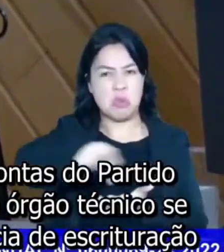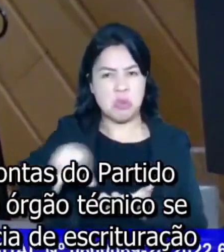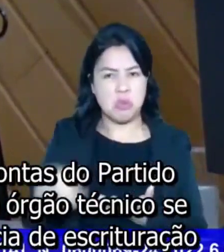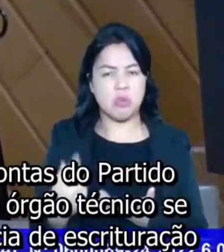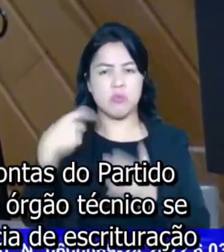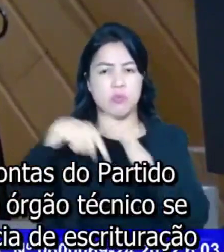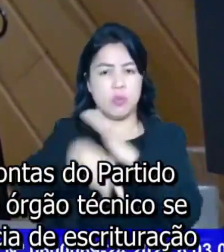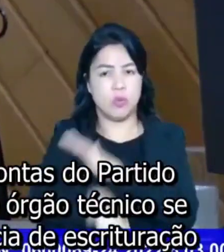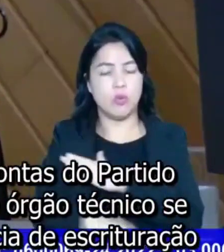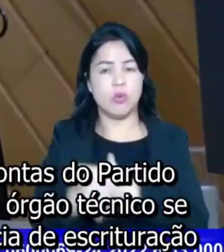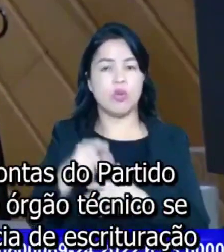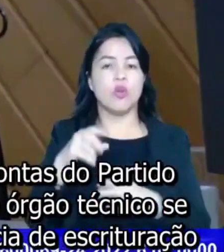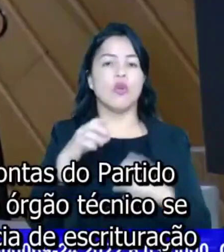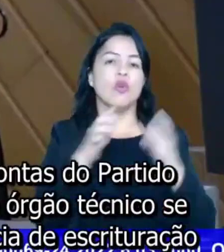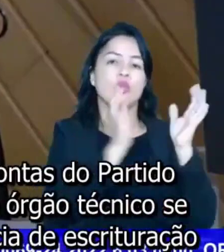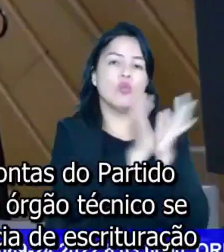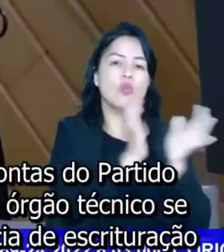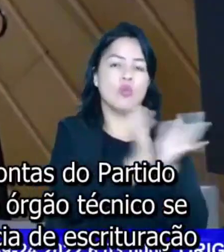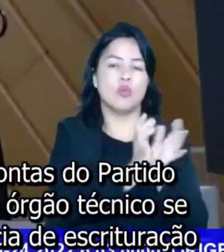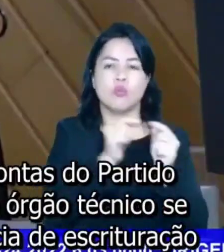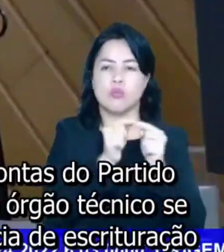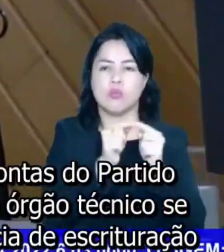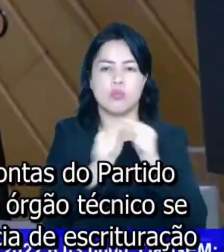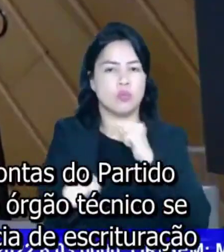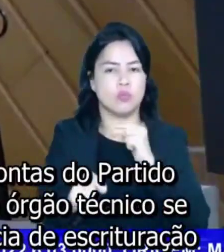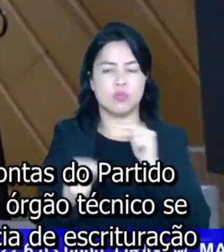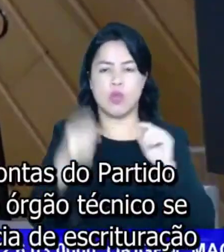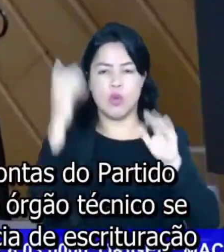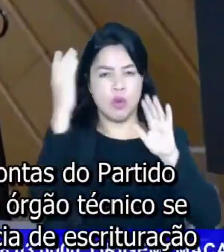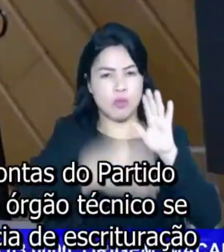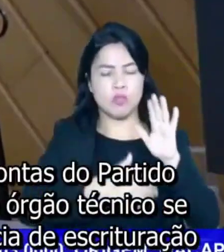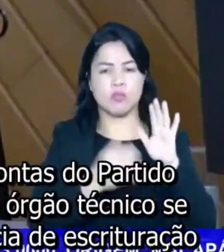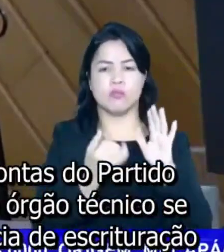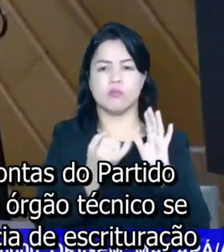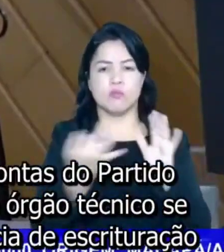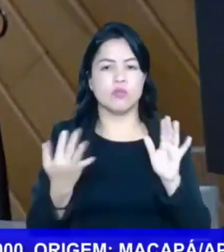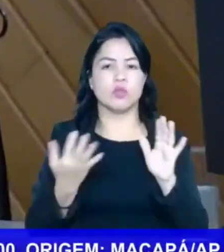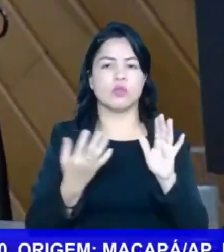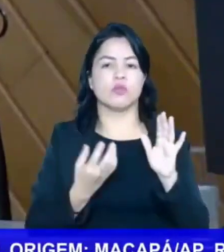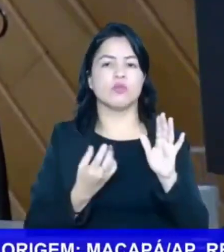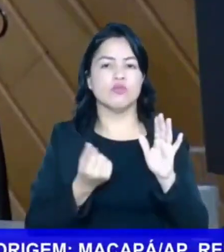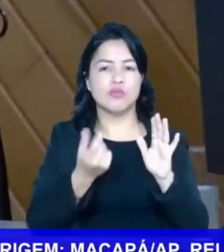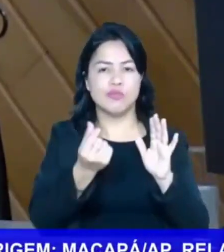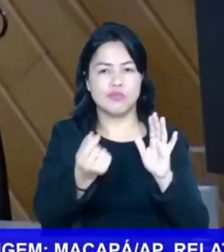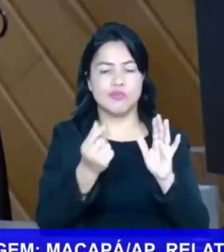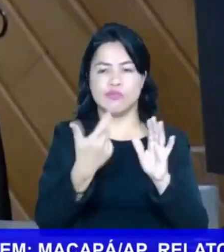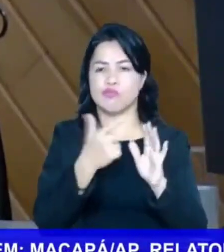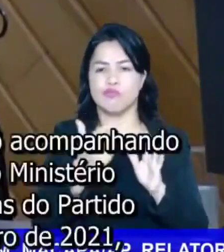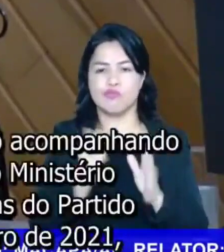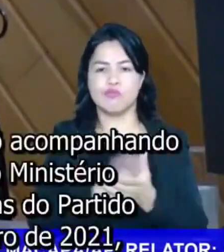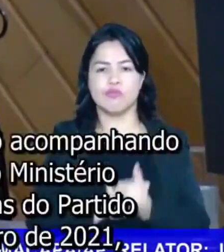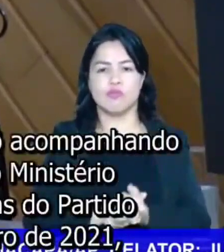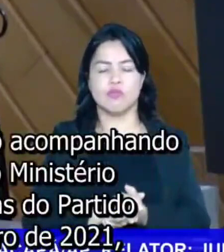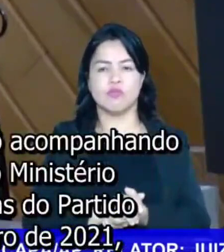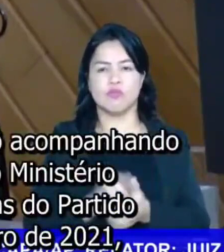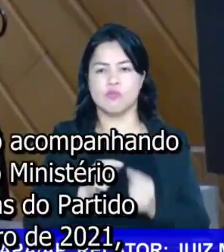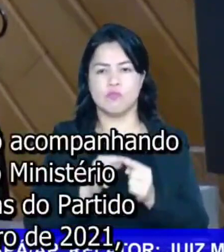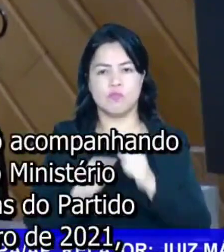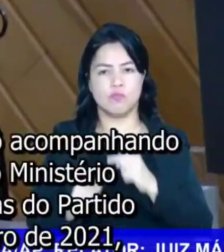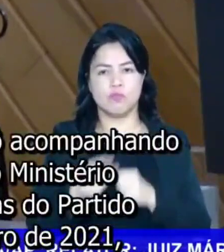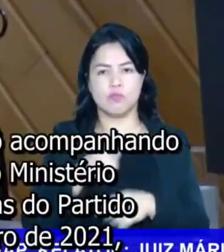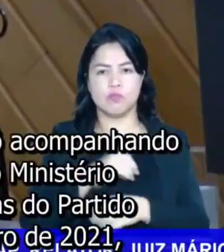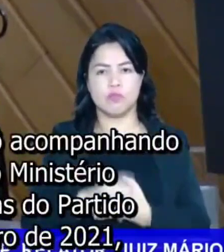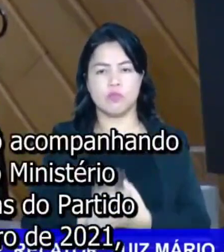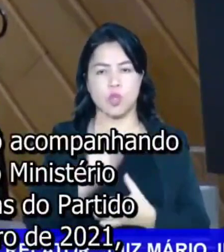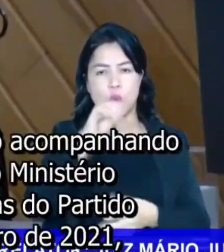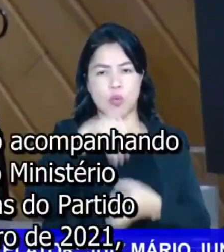órgão técnico se manifestou pela desaprovação das contas ante a ausência de escrituração. Então, de modo que, não obstante